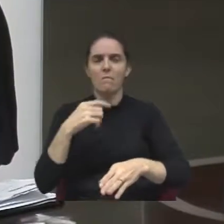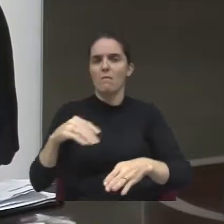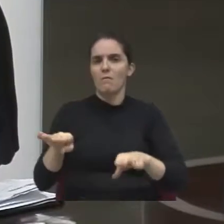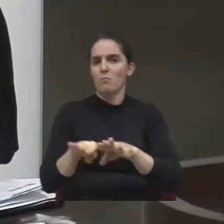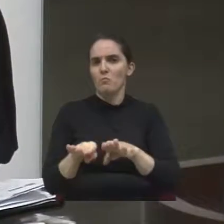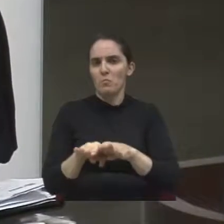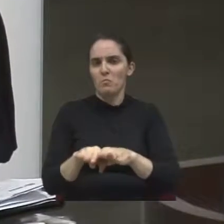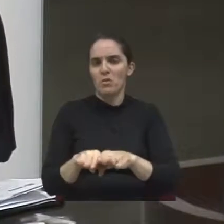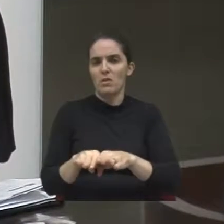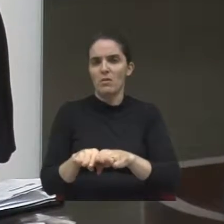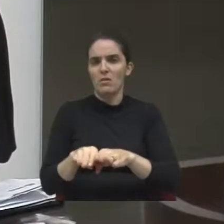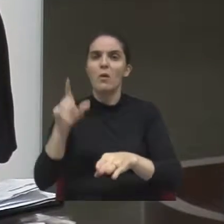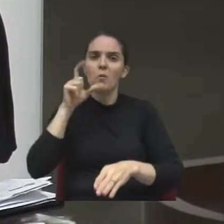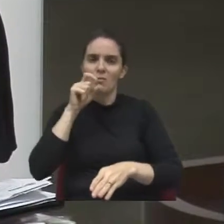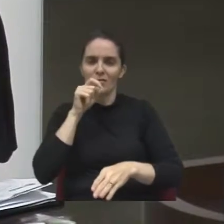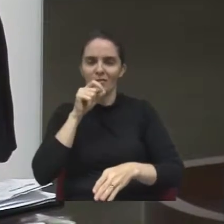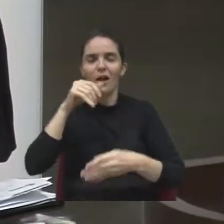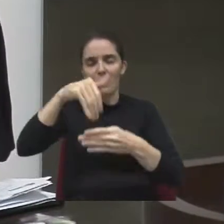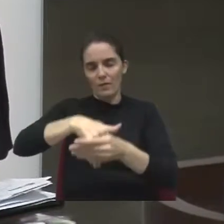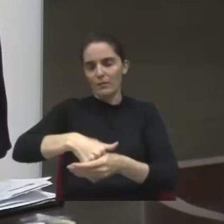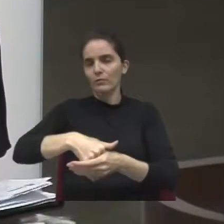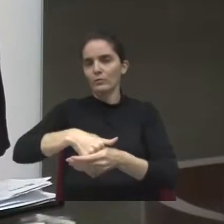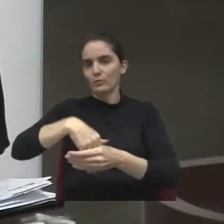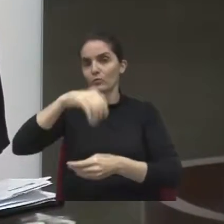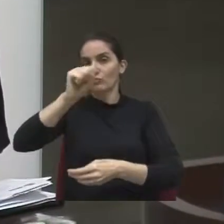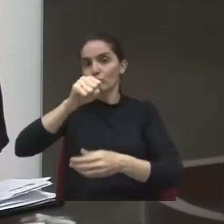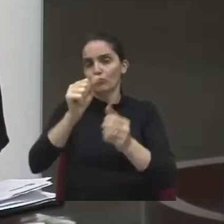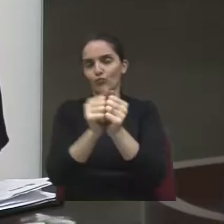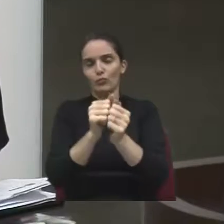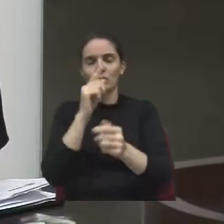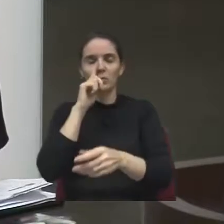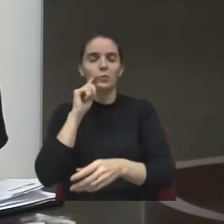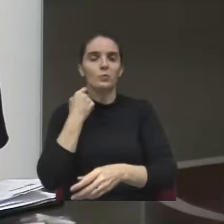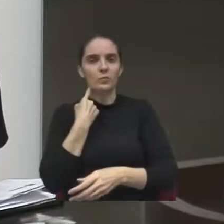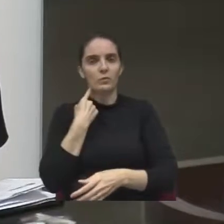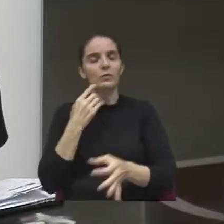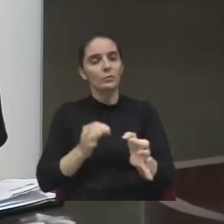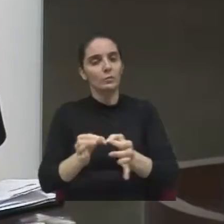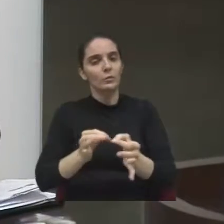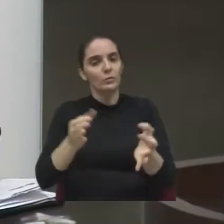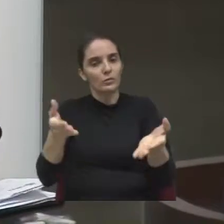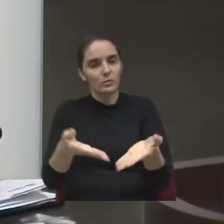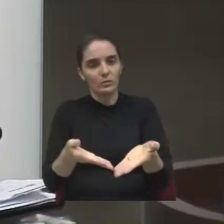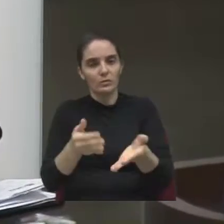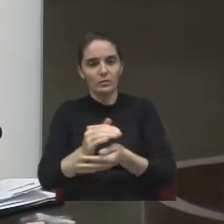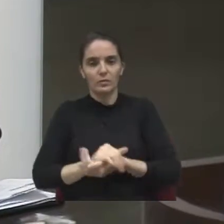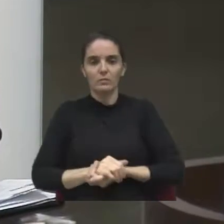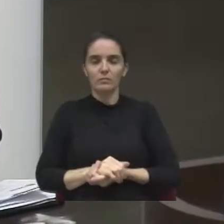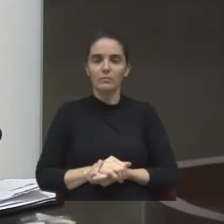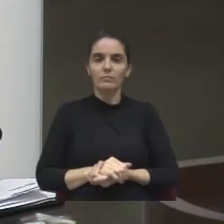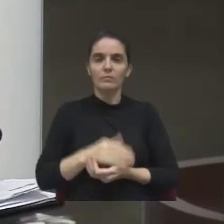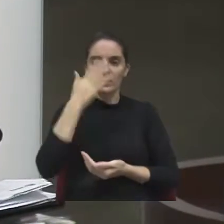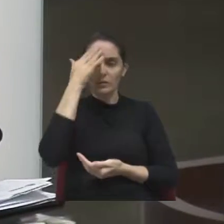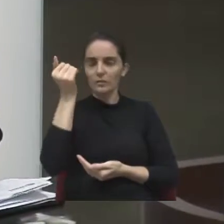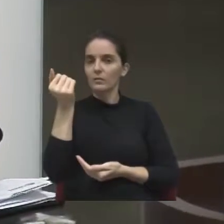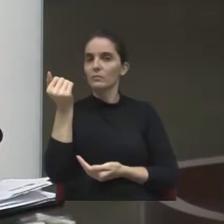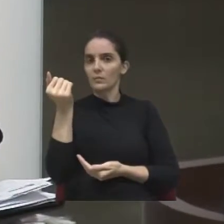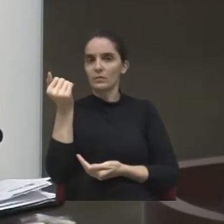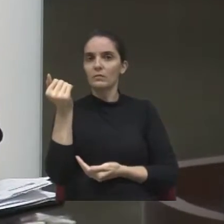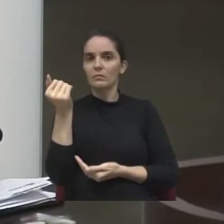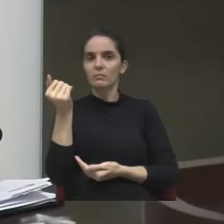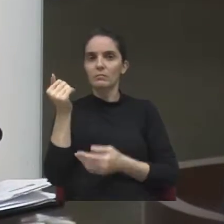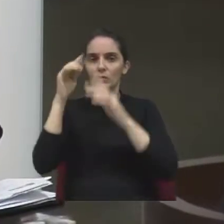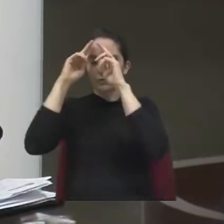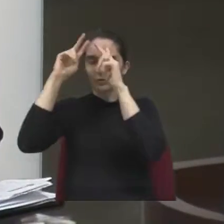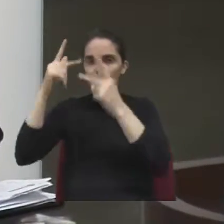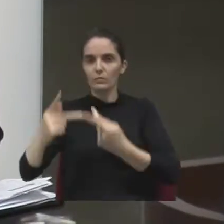de votar juntamente com o senhor nesse projeto, sabendo que nós, seres humanos, somos